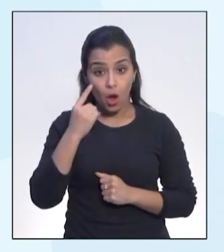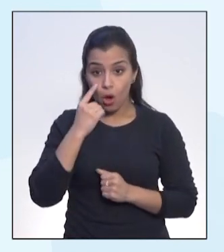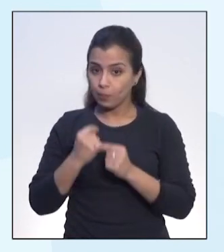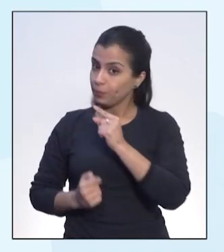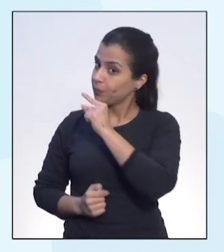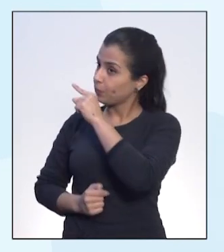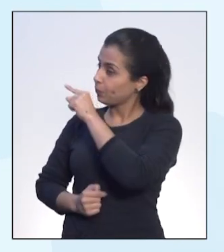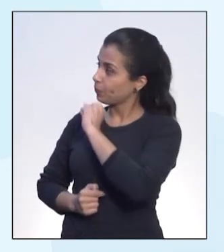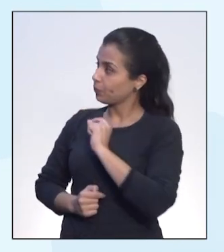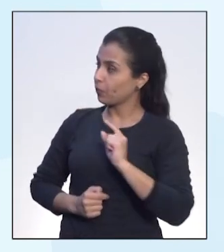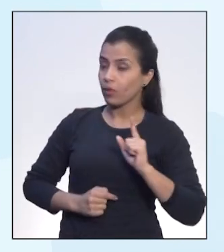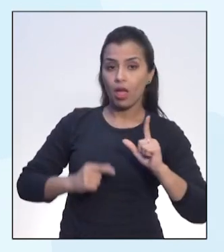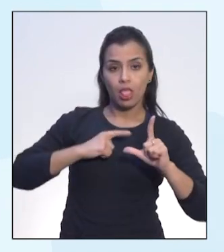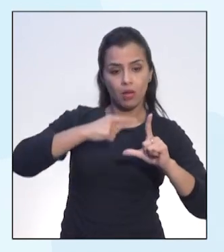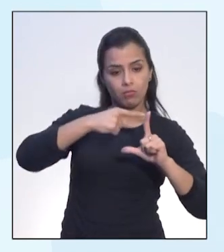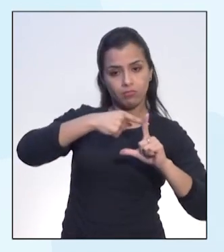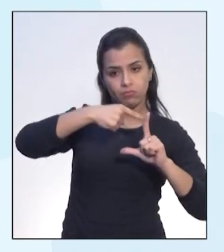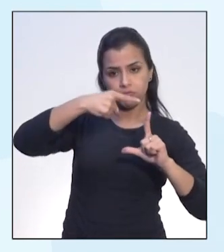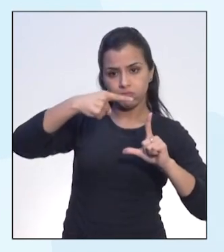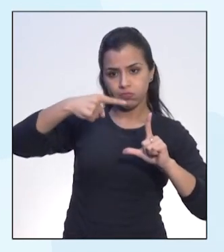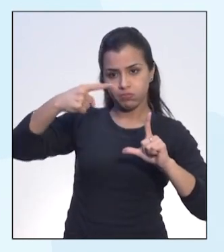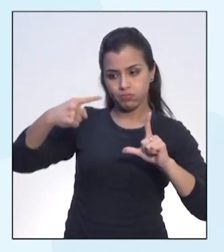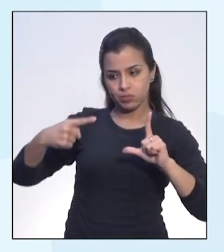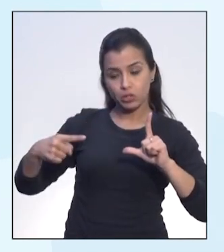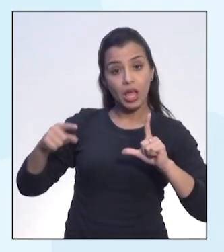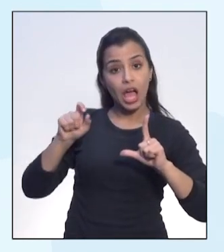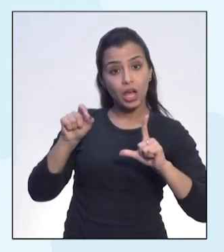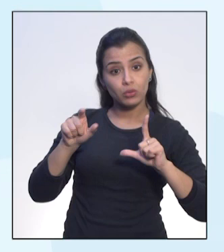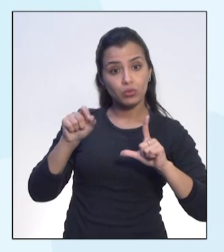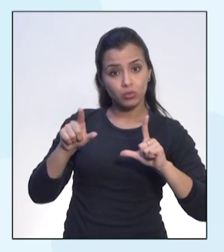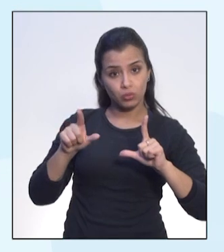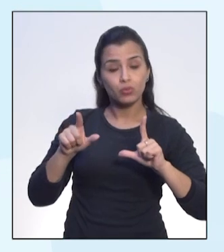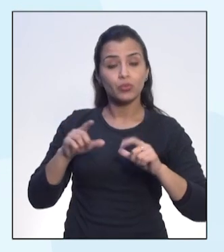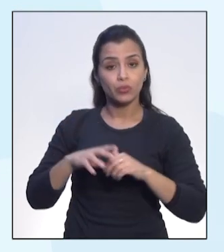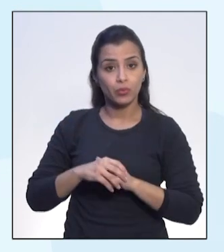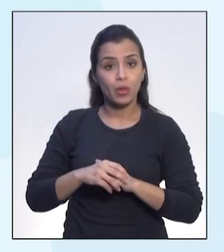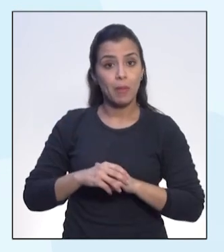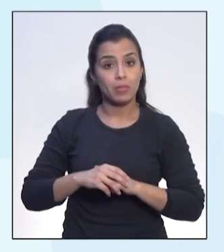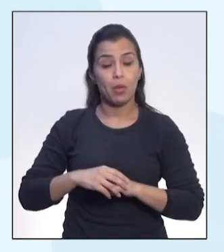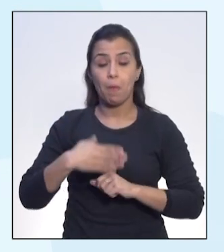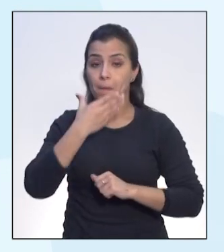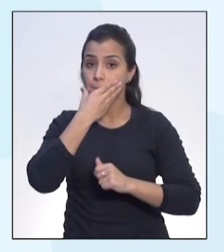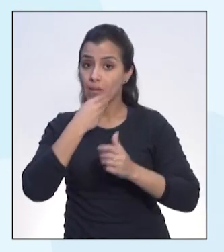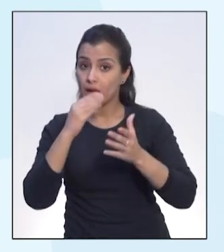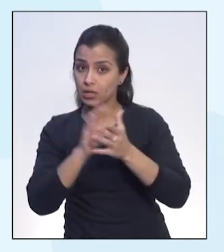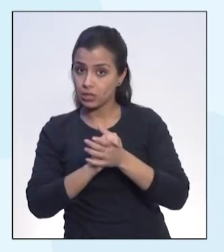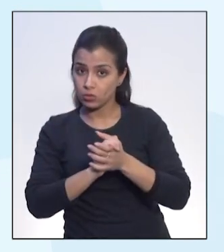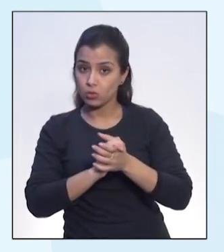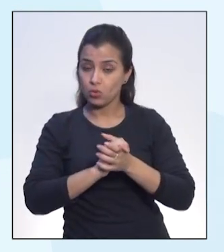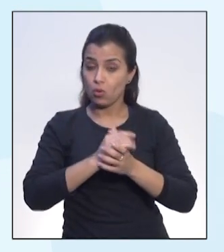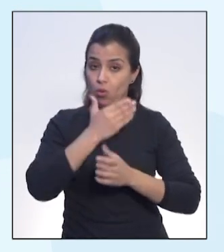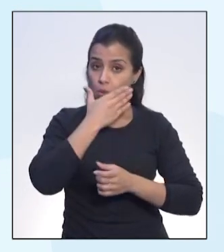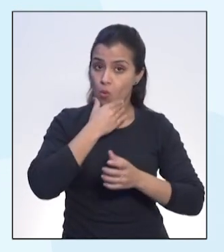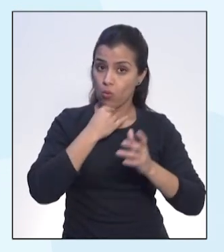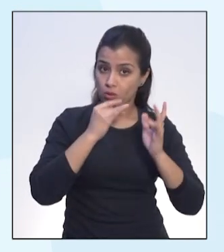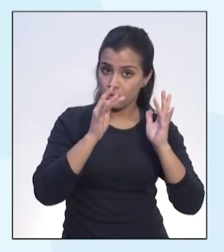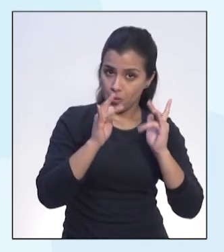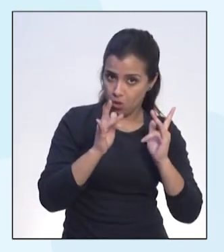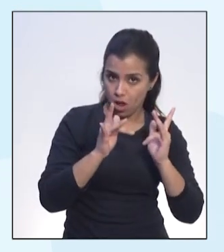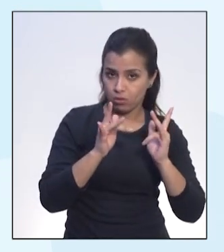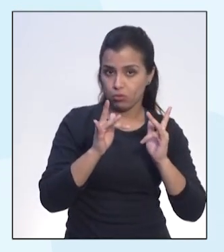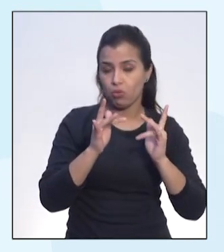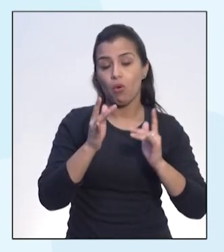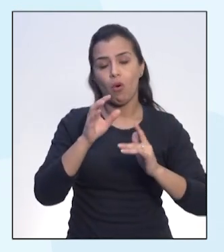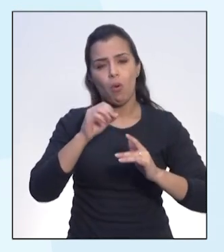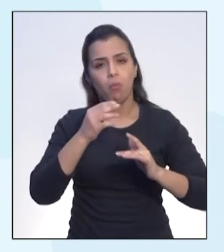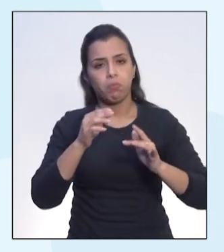está demonstrando aqui que maridos, companheiros e namorados que têm um maior índice